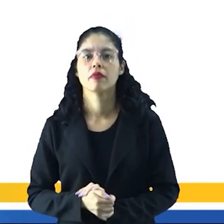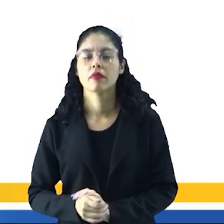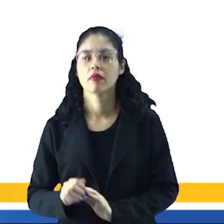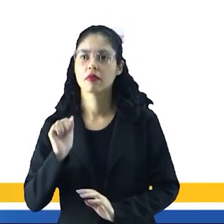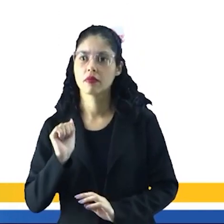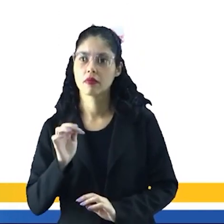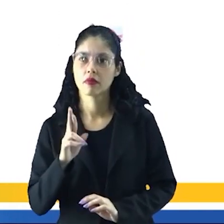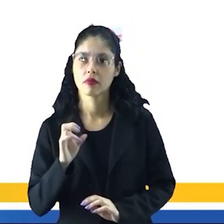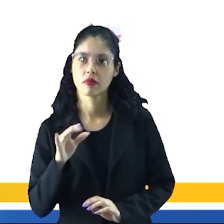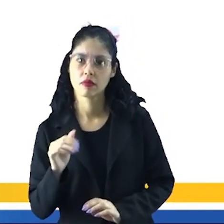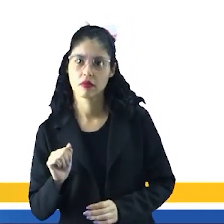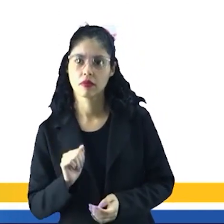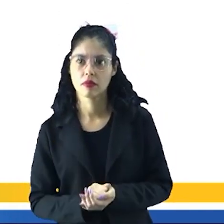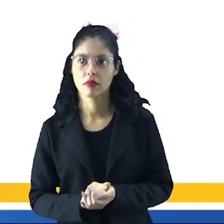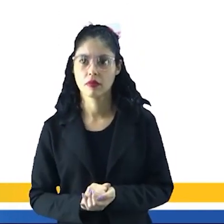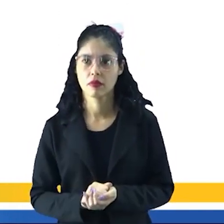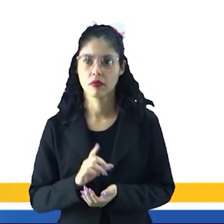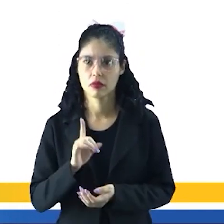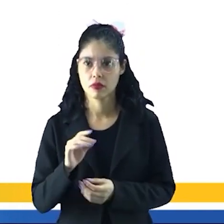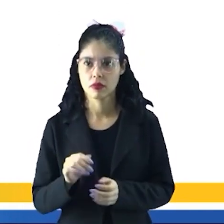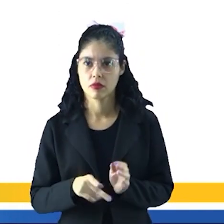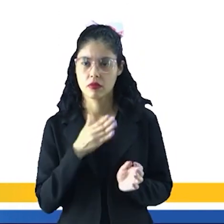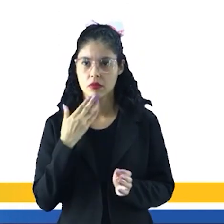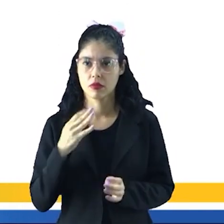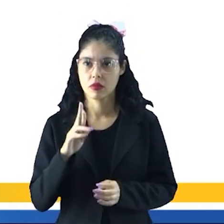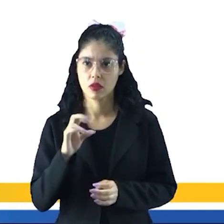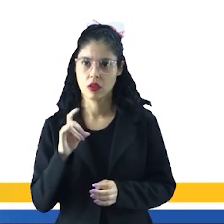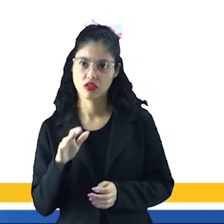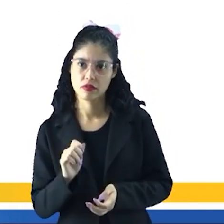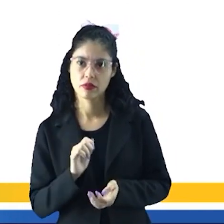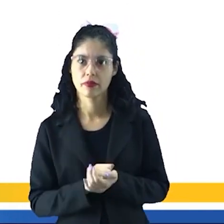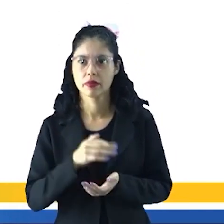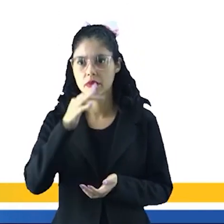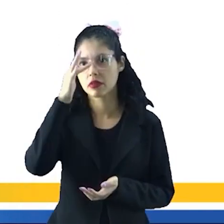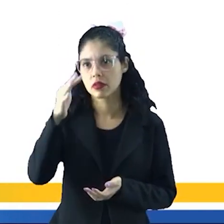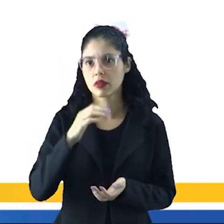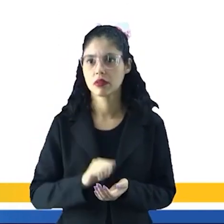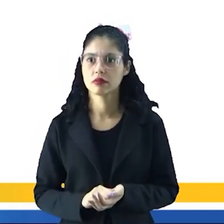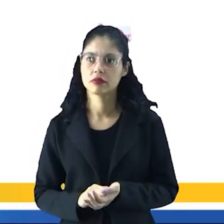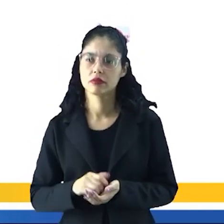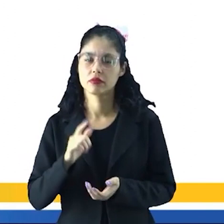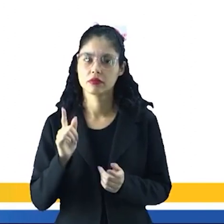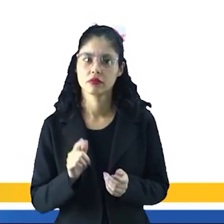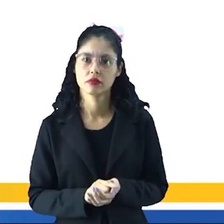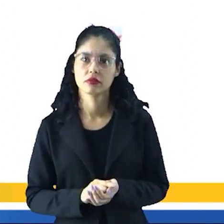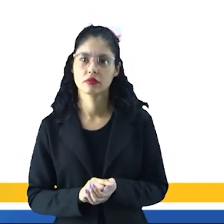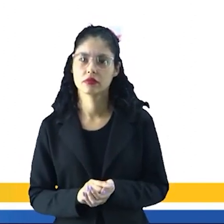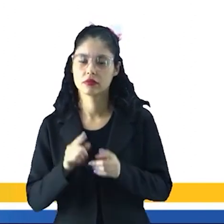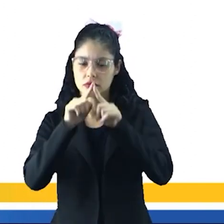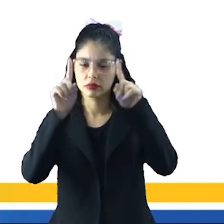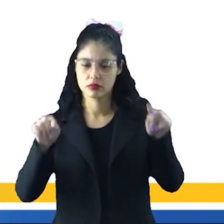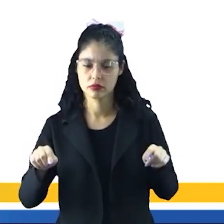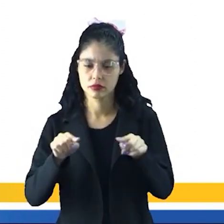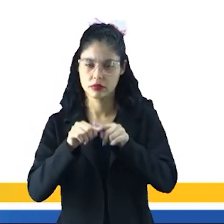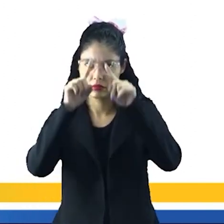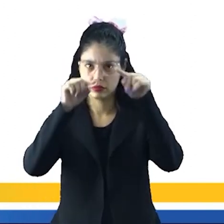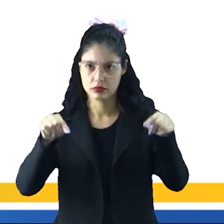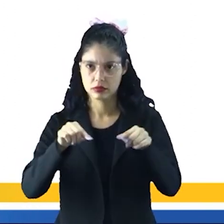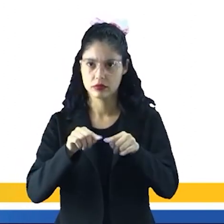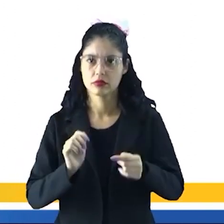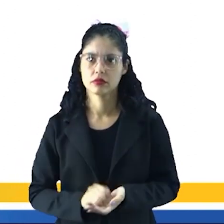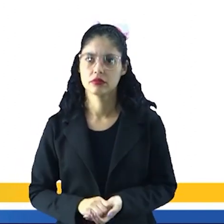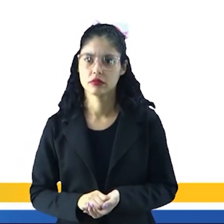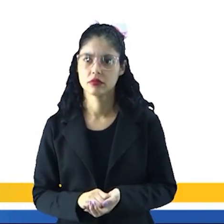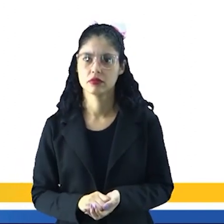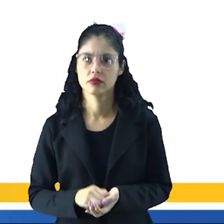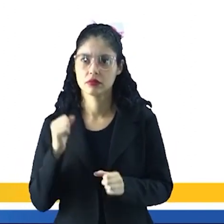características funcionais e de sofisticação decorativa, futurista e de abstrato